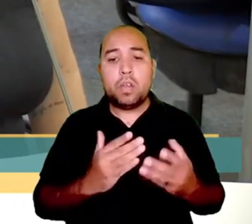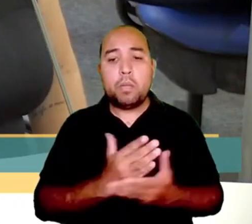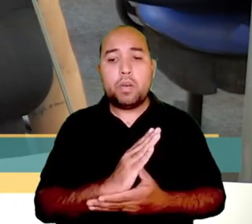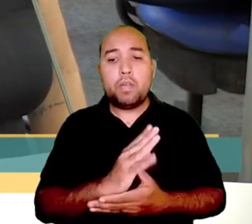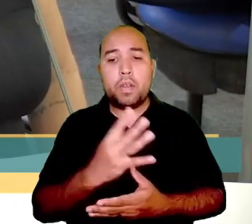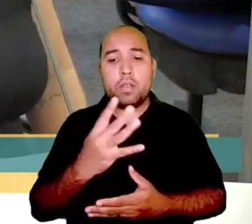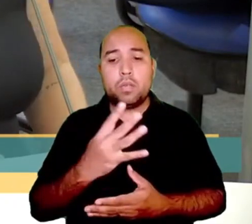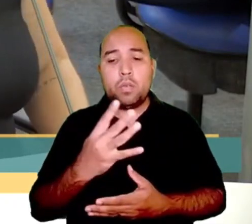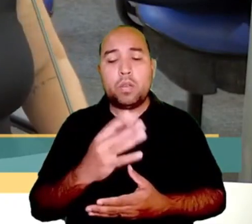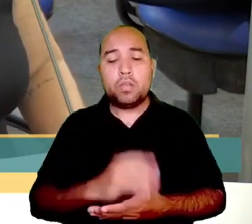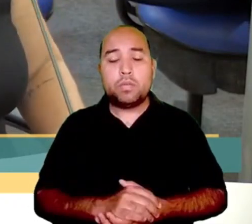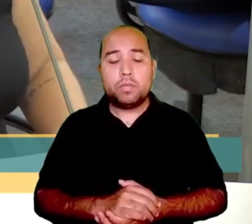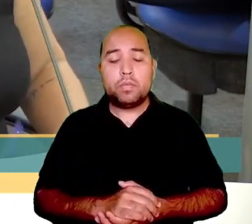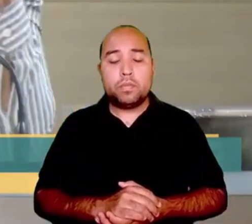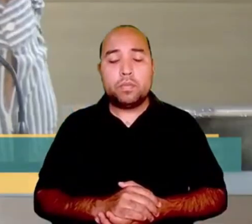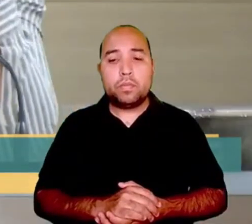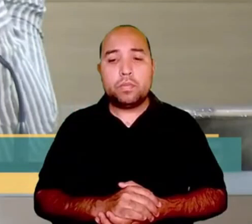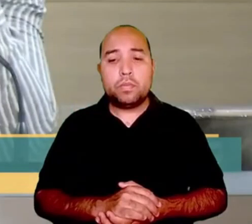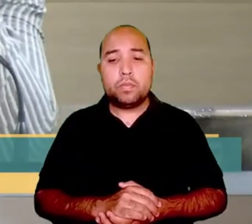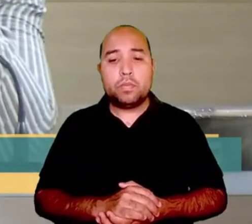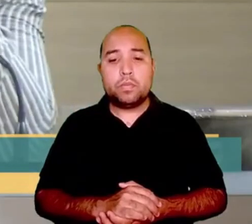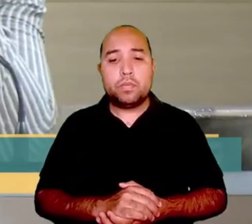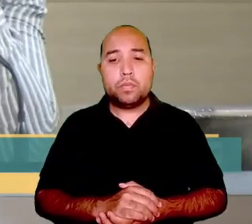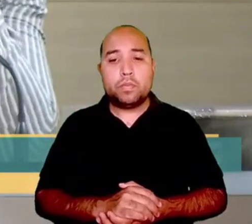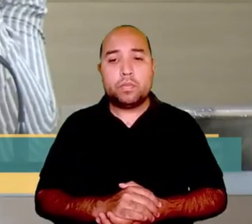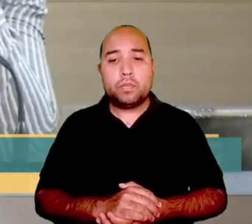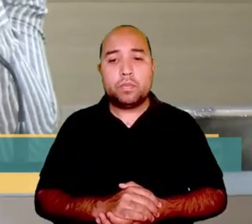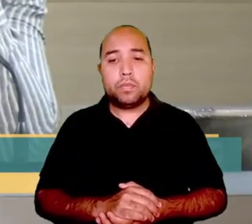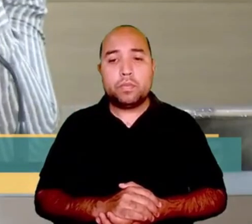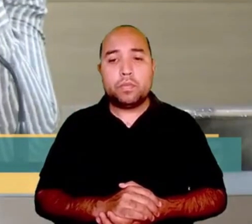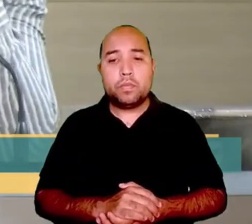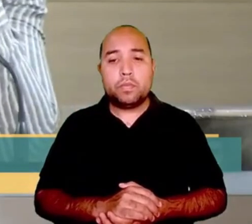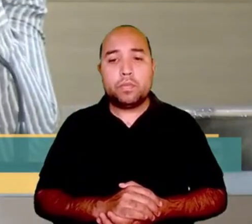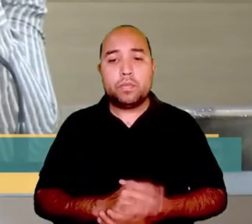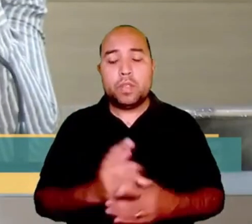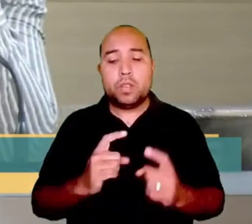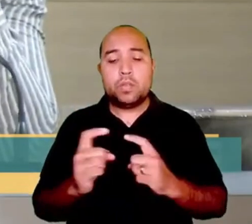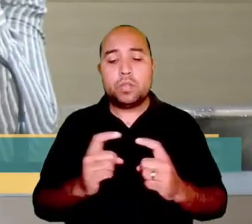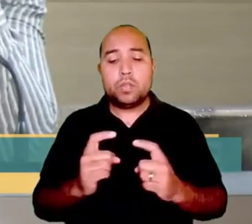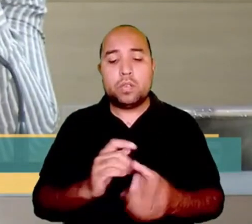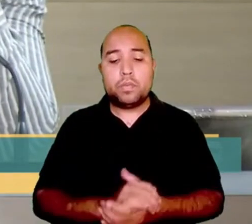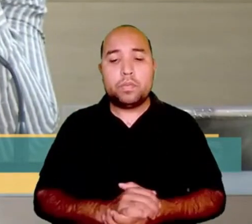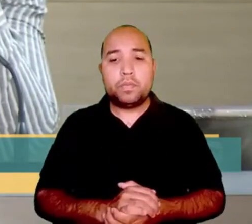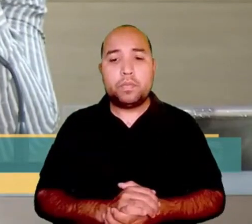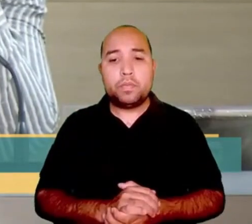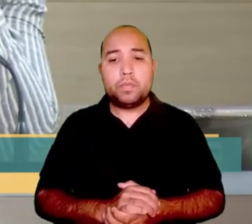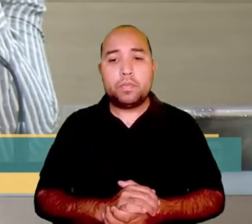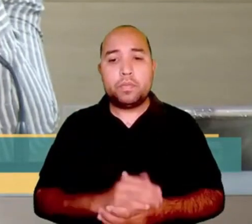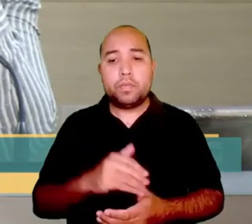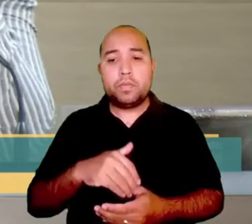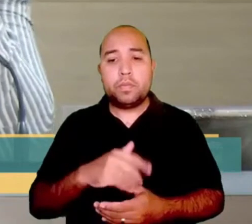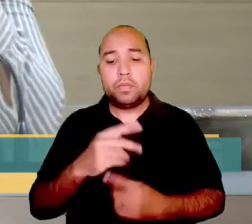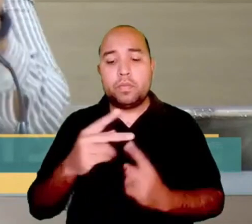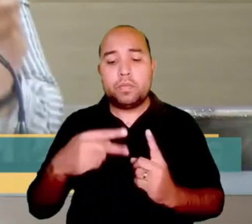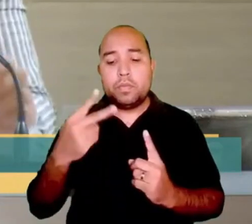presidente. Muito obrigado, doutora Regina, vereadora doutora Regina Cioff. Está em discussão o projeto de lei 98 de 2023. Com a palavra, vereador